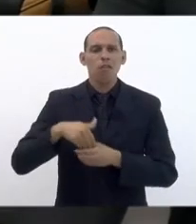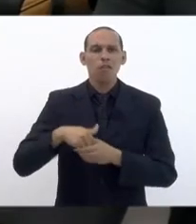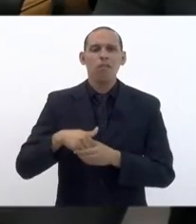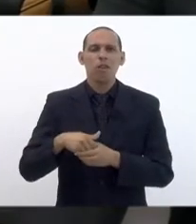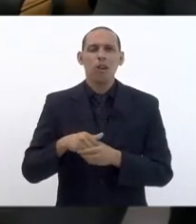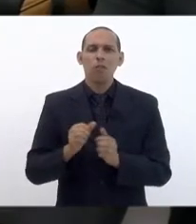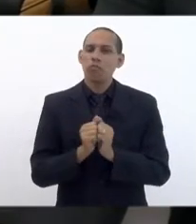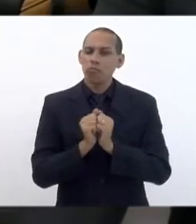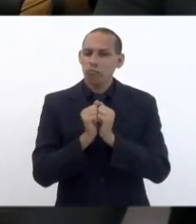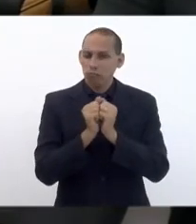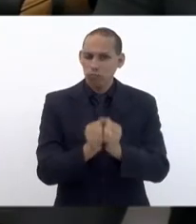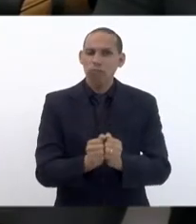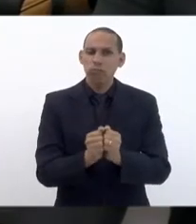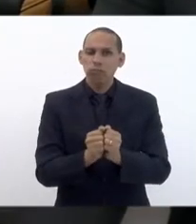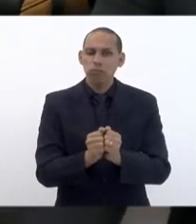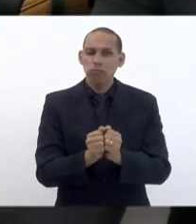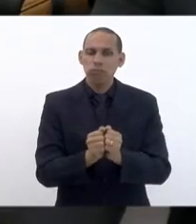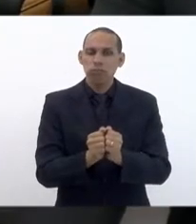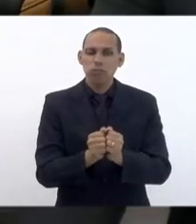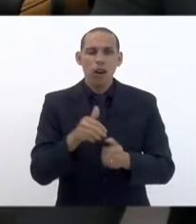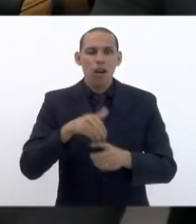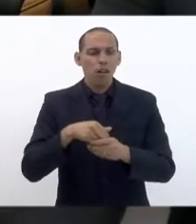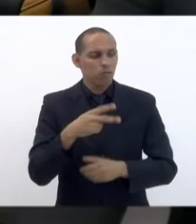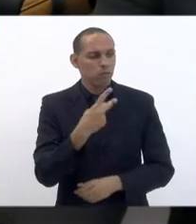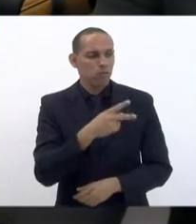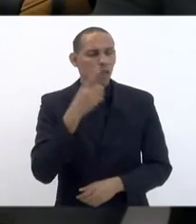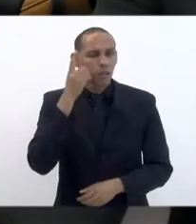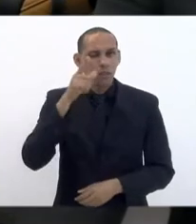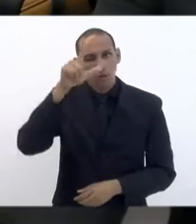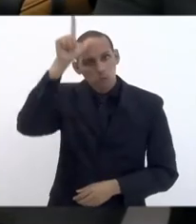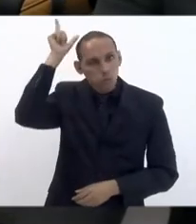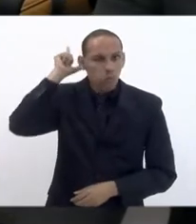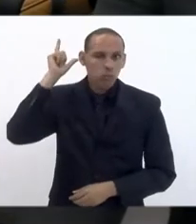com acompanho o voto divergente do deputado Luiz Paulo,